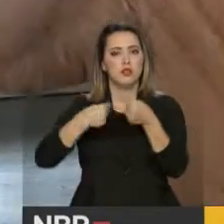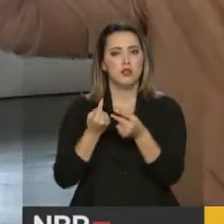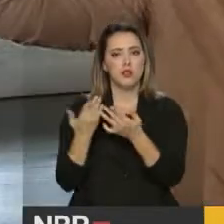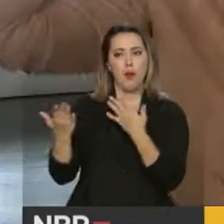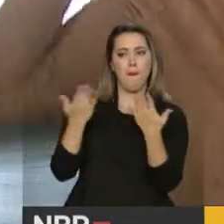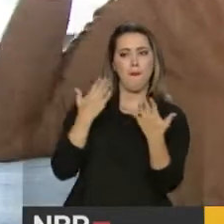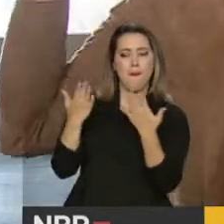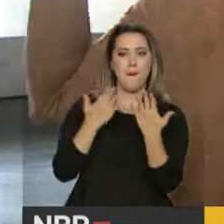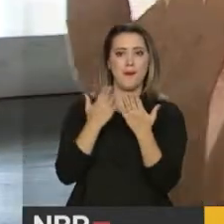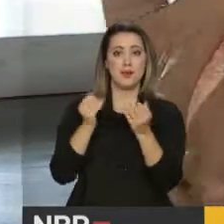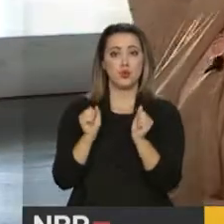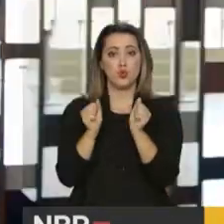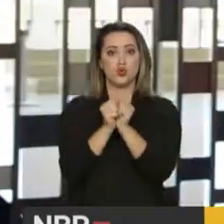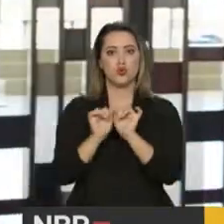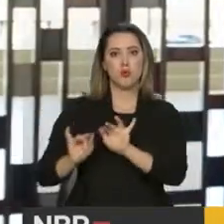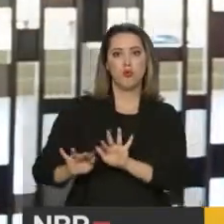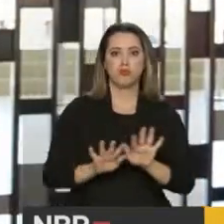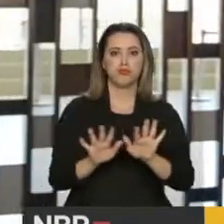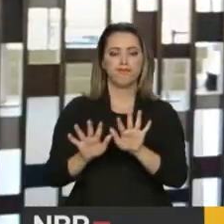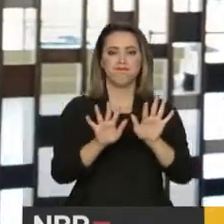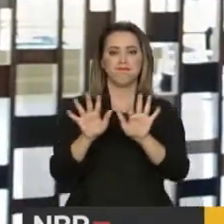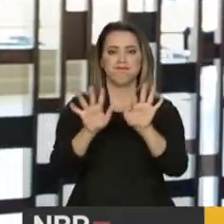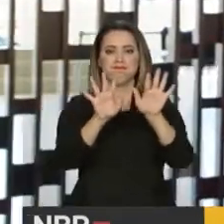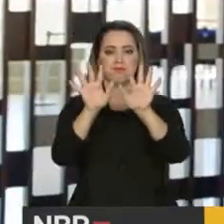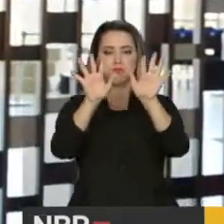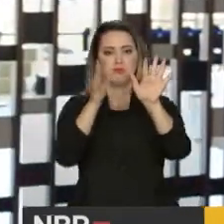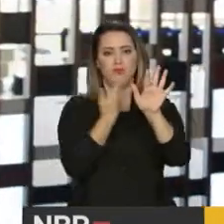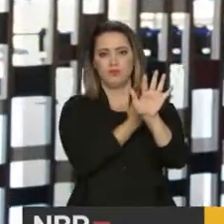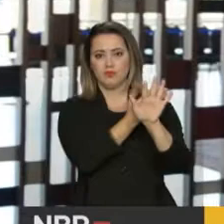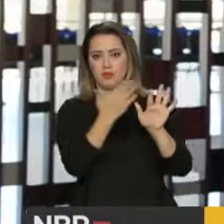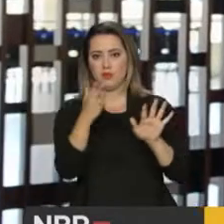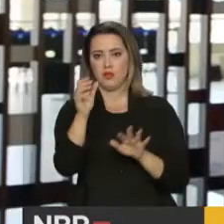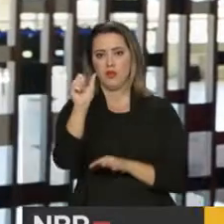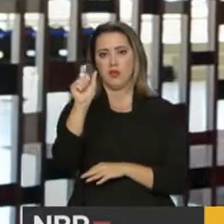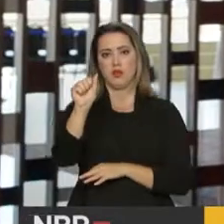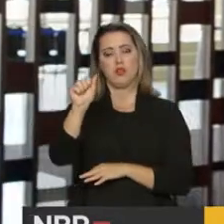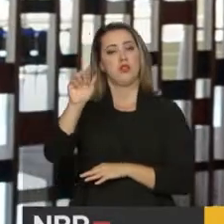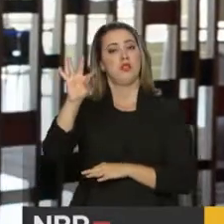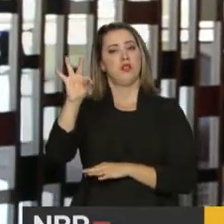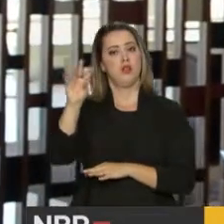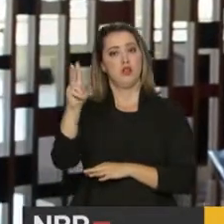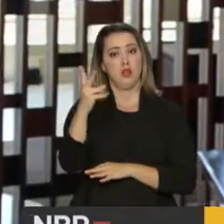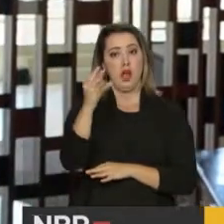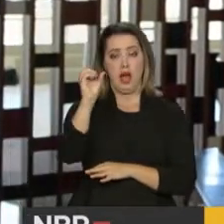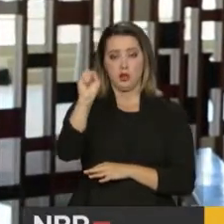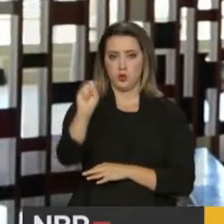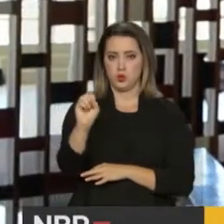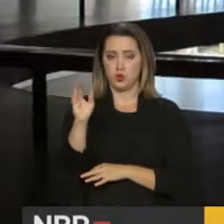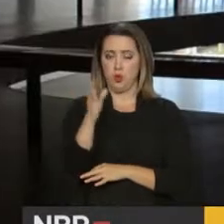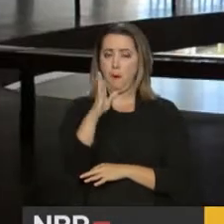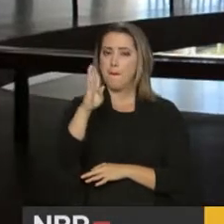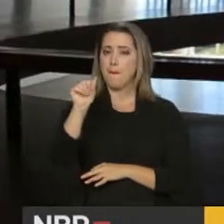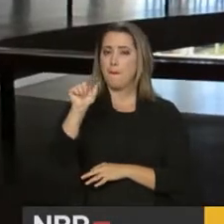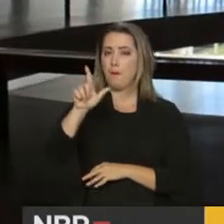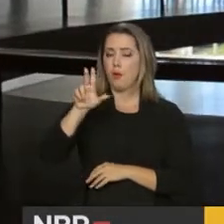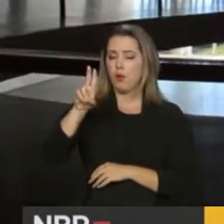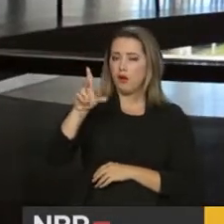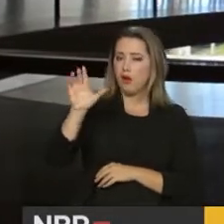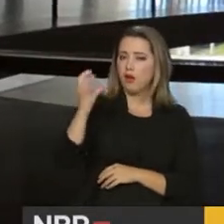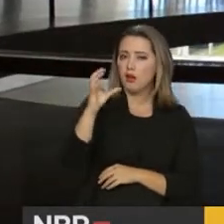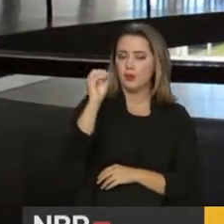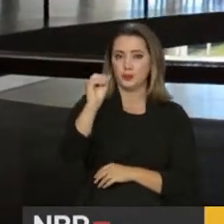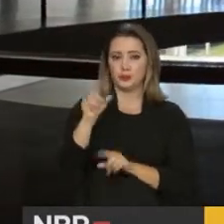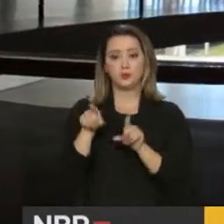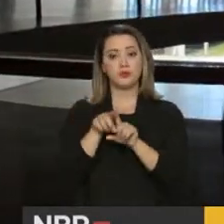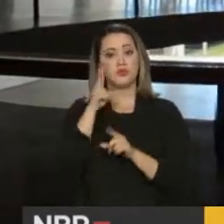com o painel que tem ali atrás do Atos Bucão. É um painel vazado que permite que você veja a